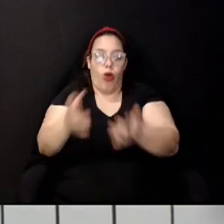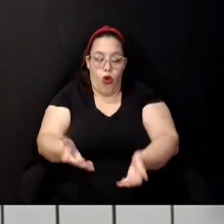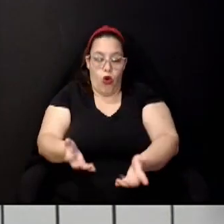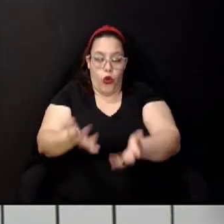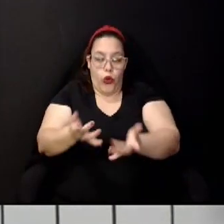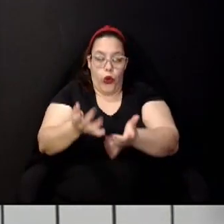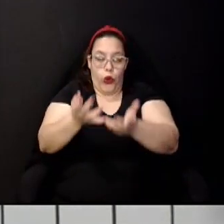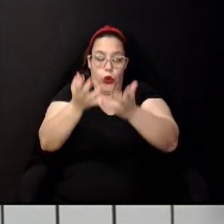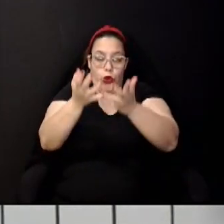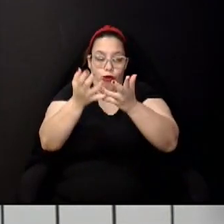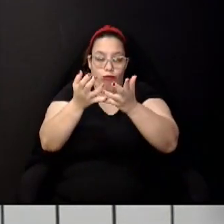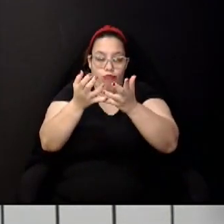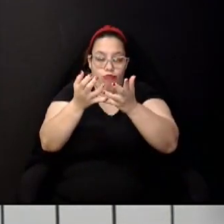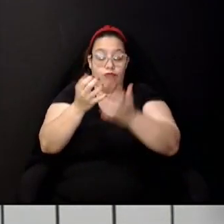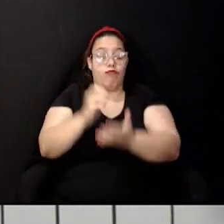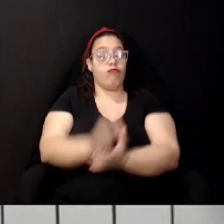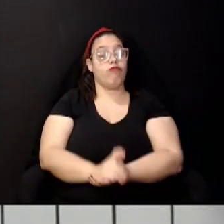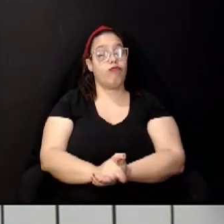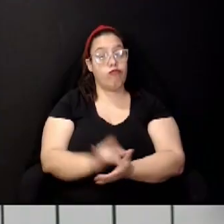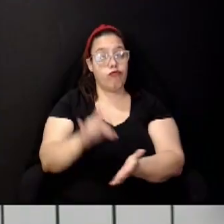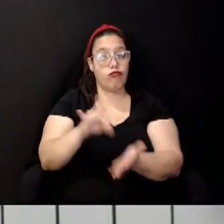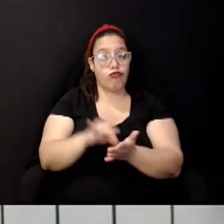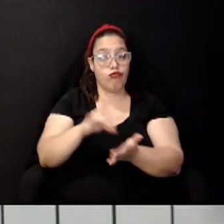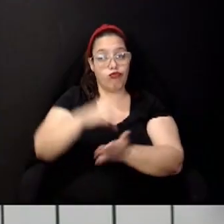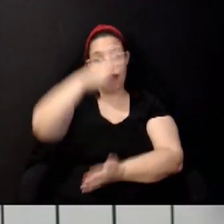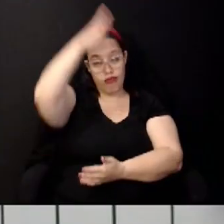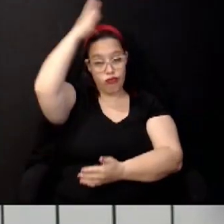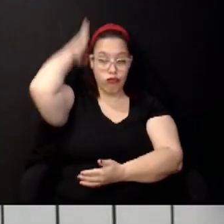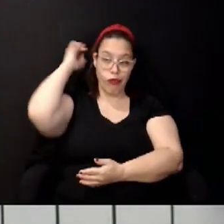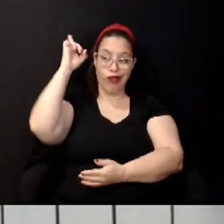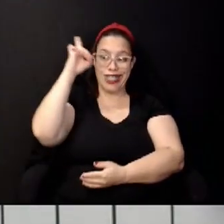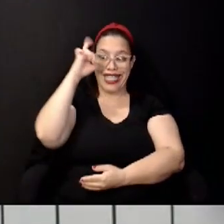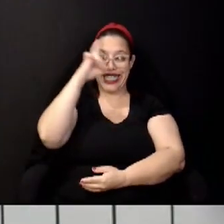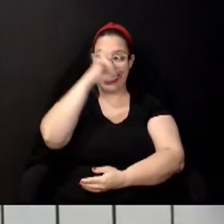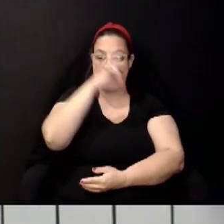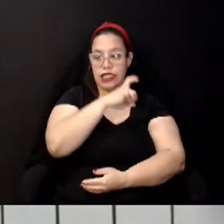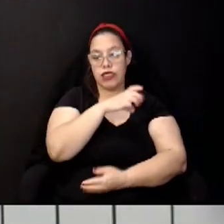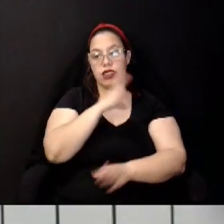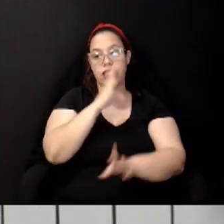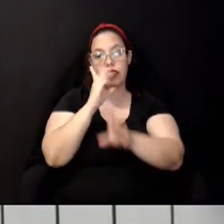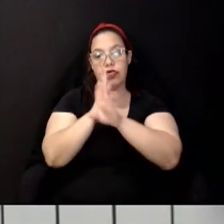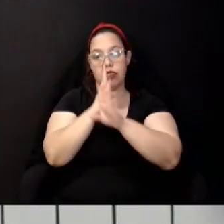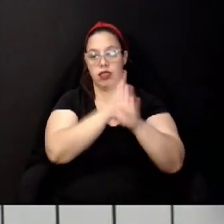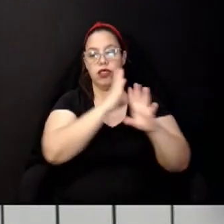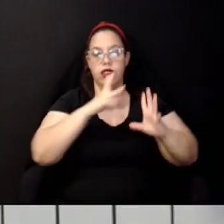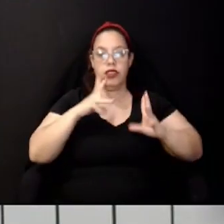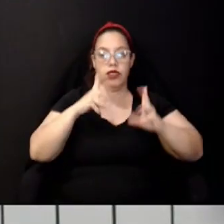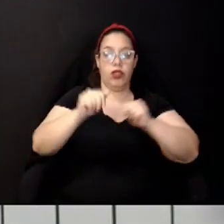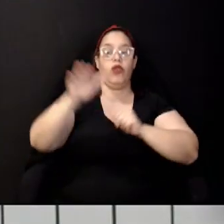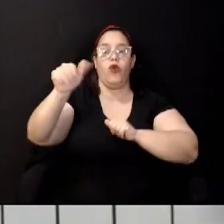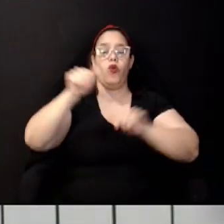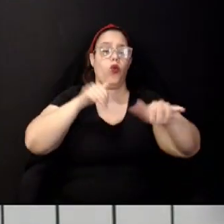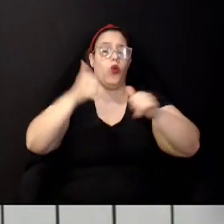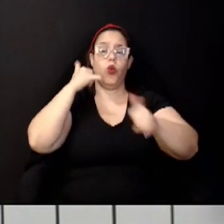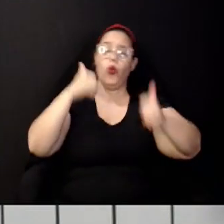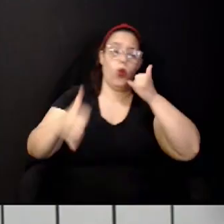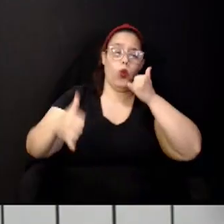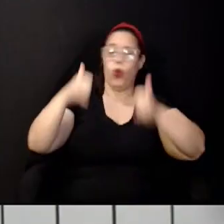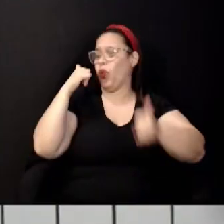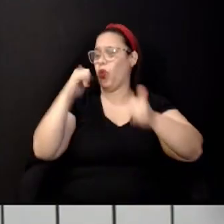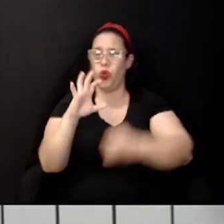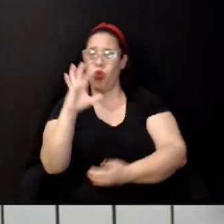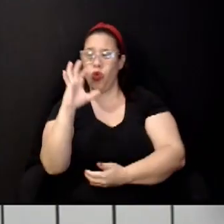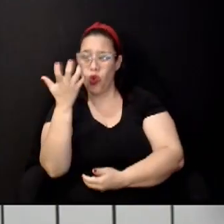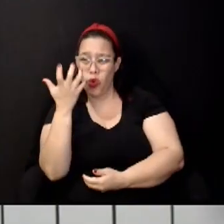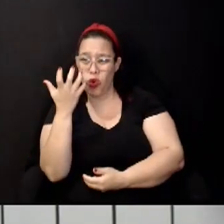o efetivo do Corpo de Bombeiros tem dificuldades para atender a todos os chamados que acontecem por vezes ao mesmo